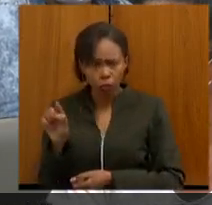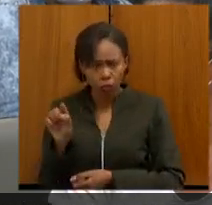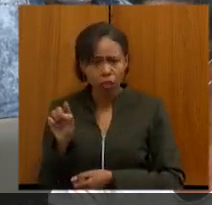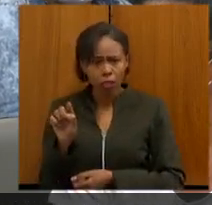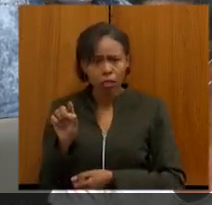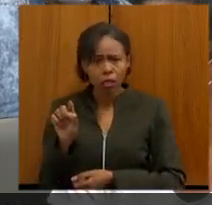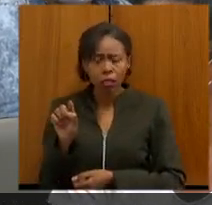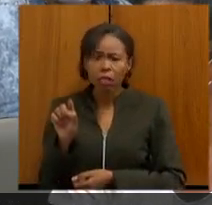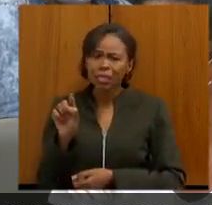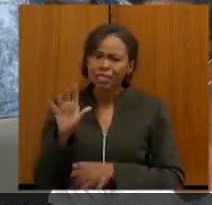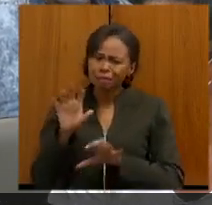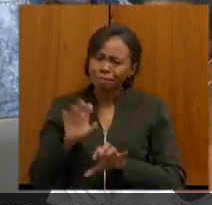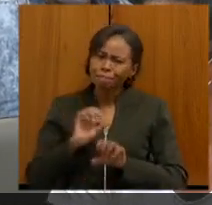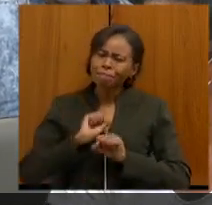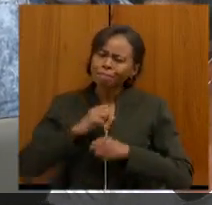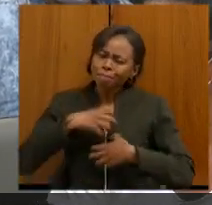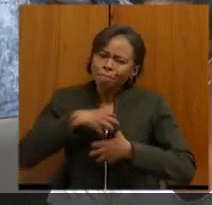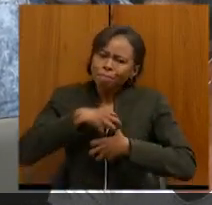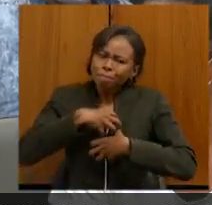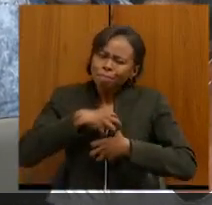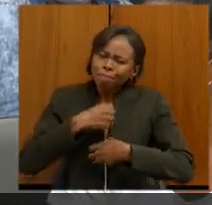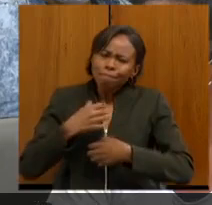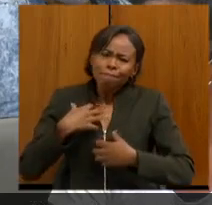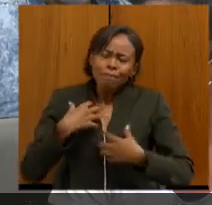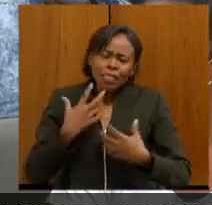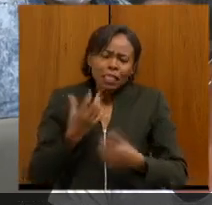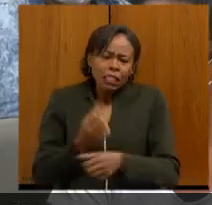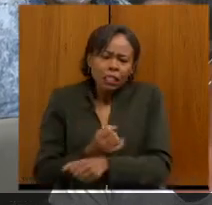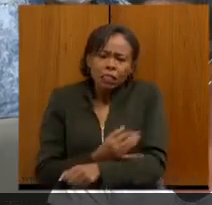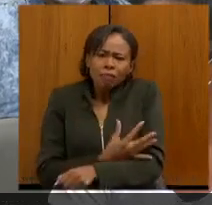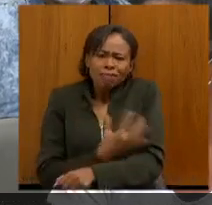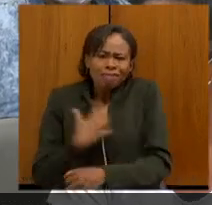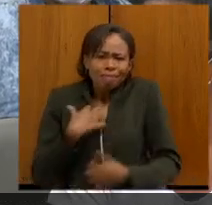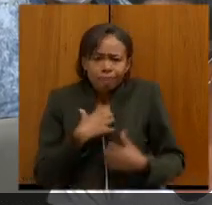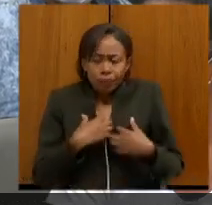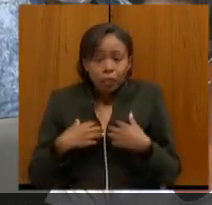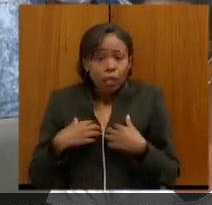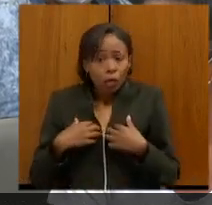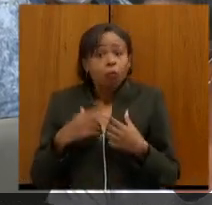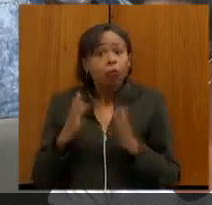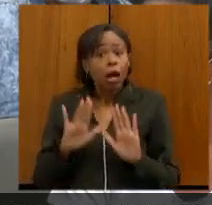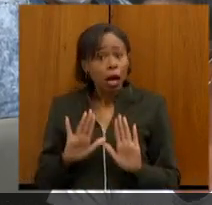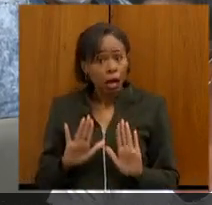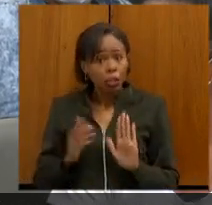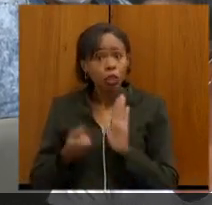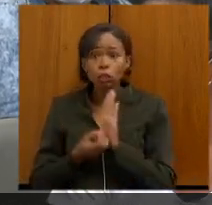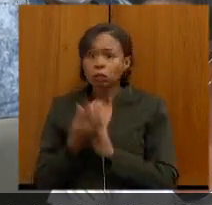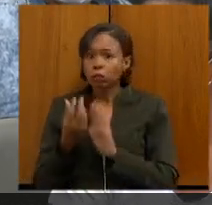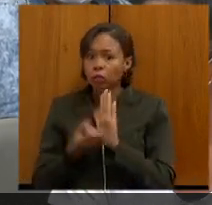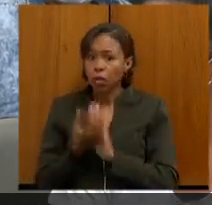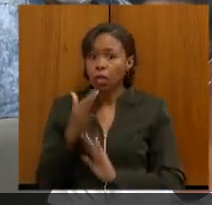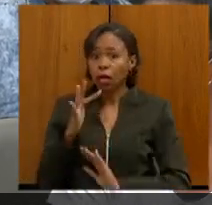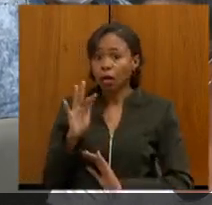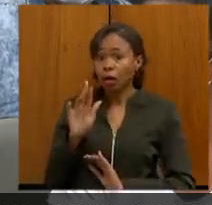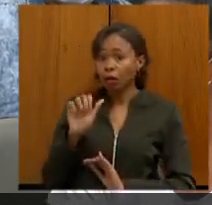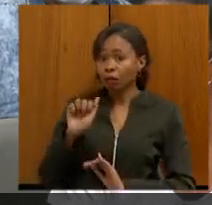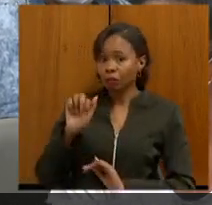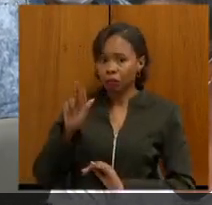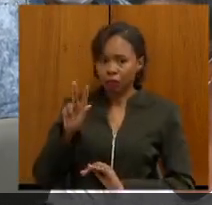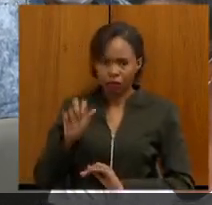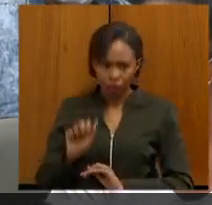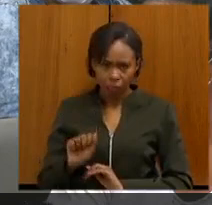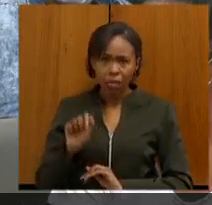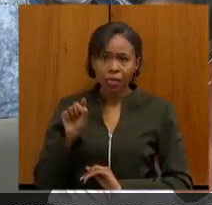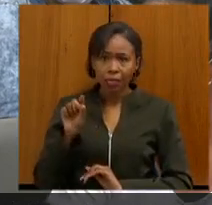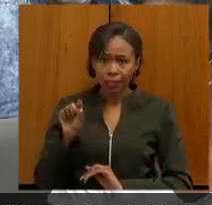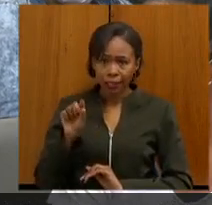foram que vocês ficaram com movido mas por inúmeras vezes ela é Flávia tá aqui como exemplo e para